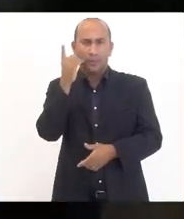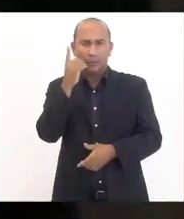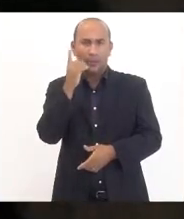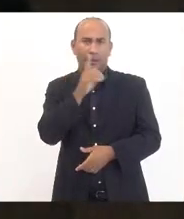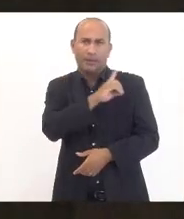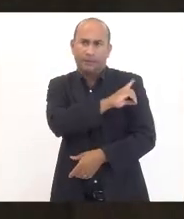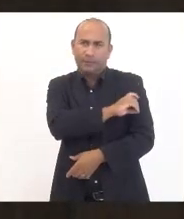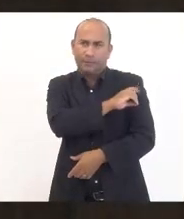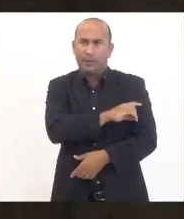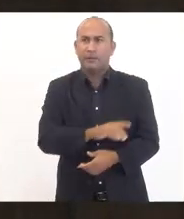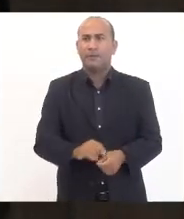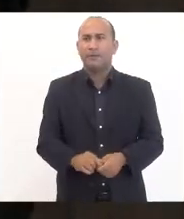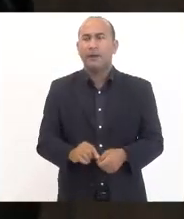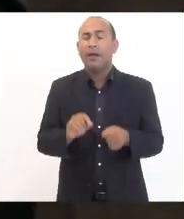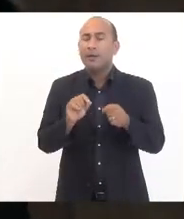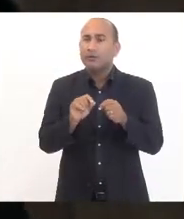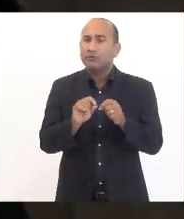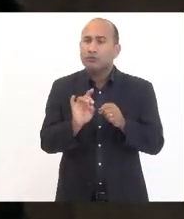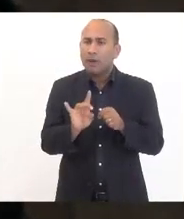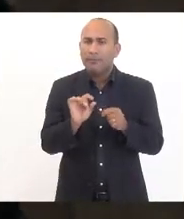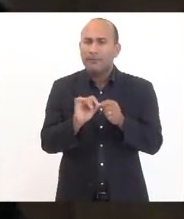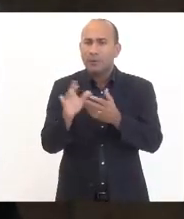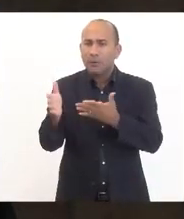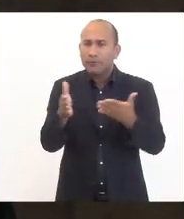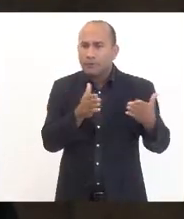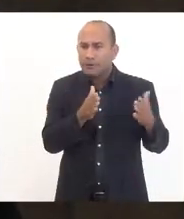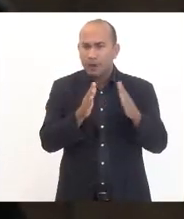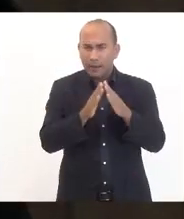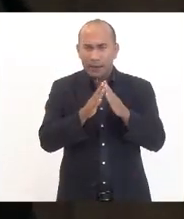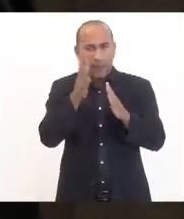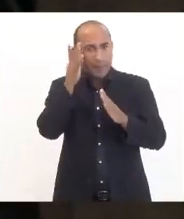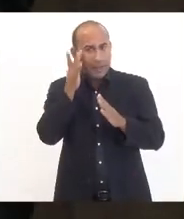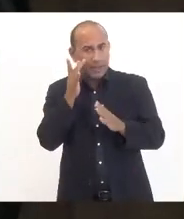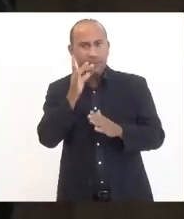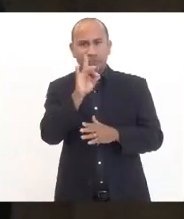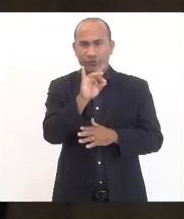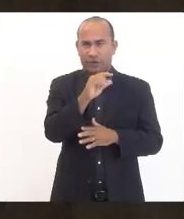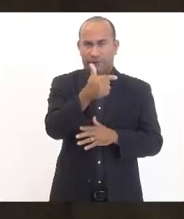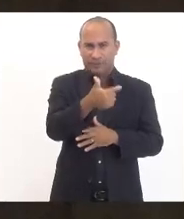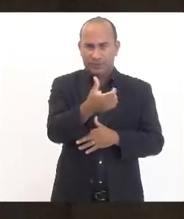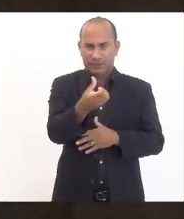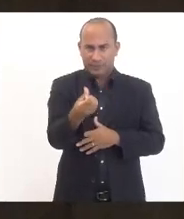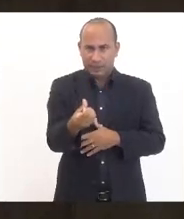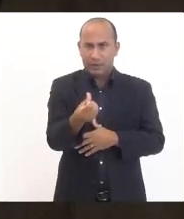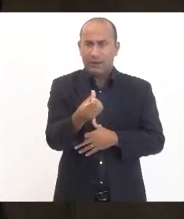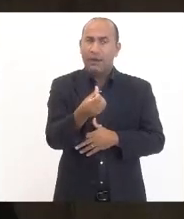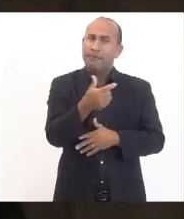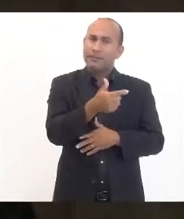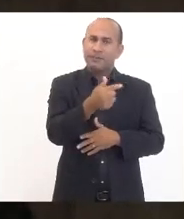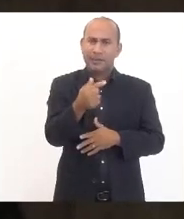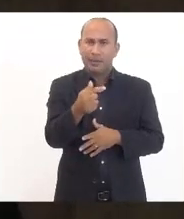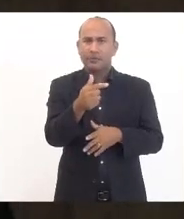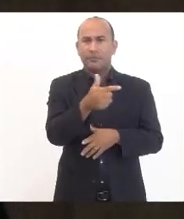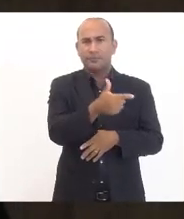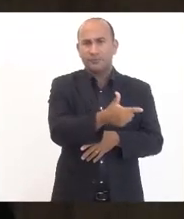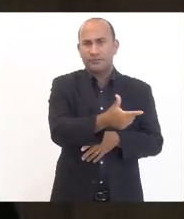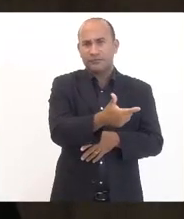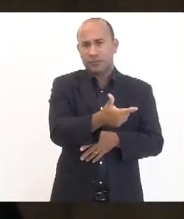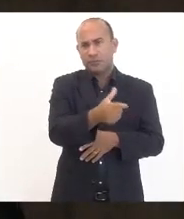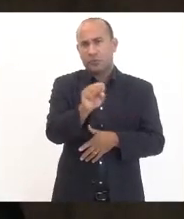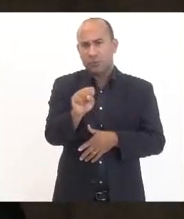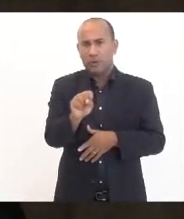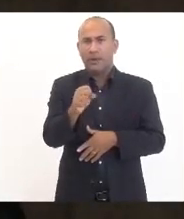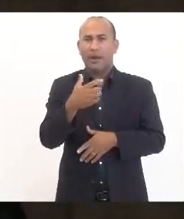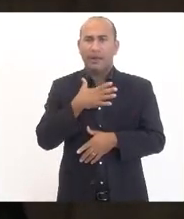É só para fazer um convite à casa. É, amanhã, dia 26, 27 e 28, na minha terra